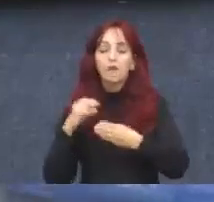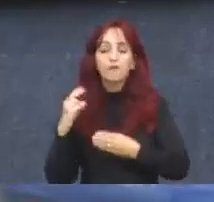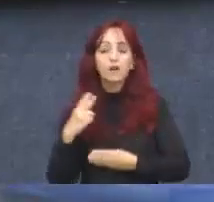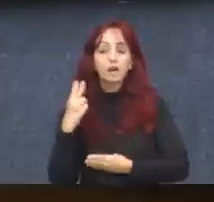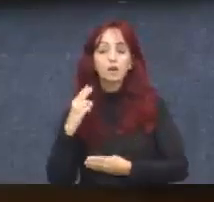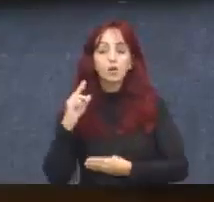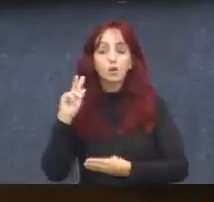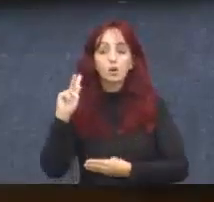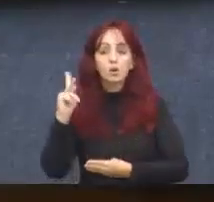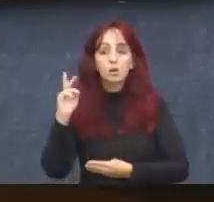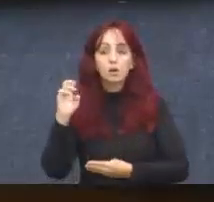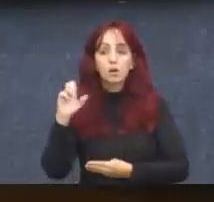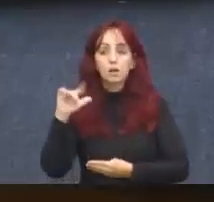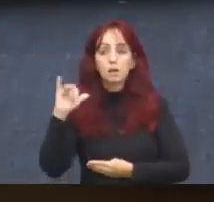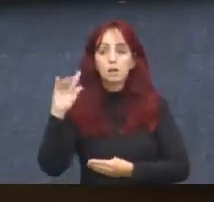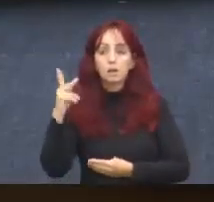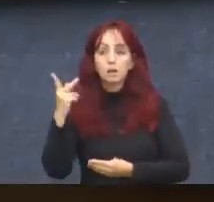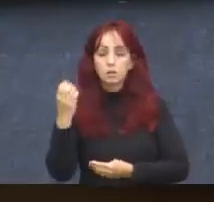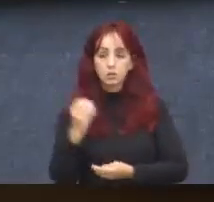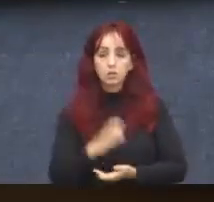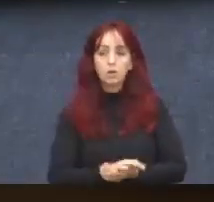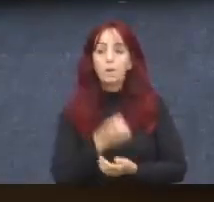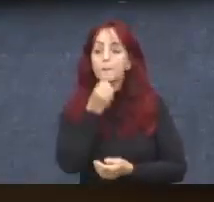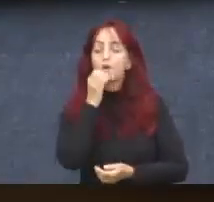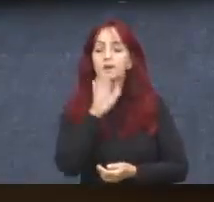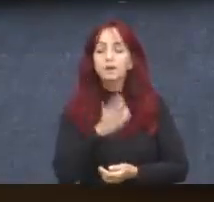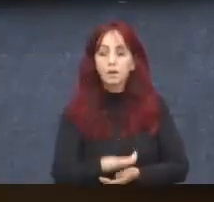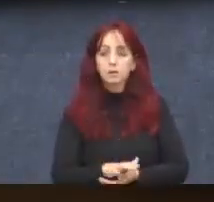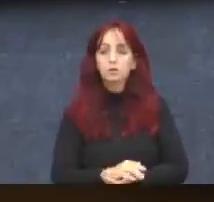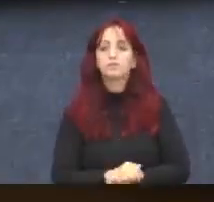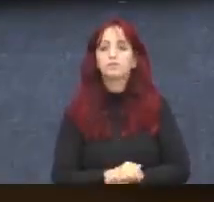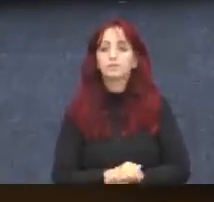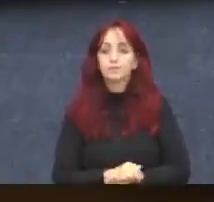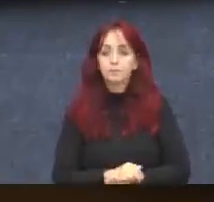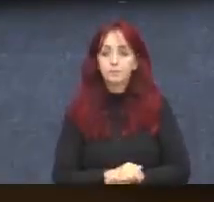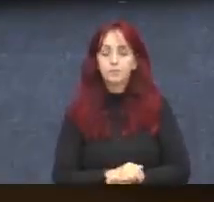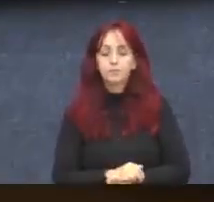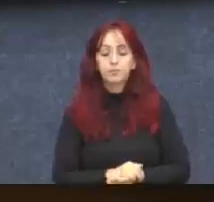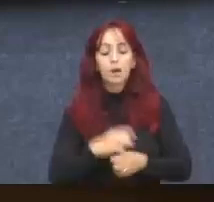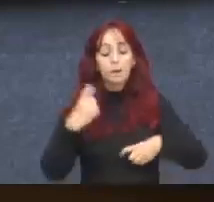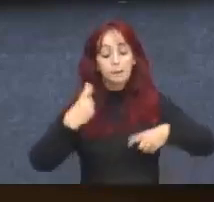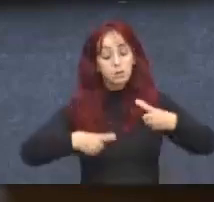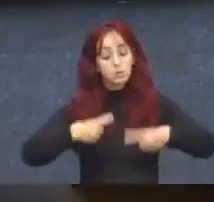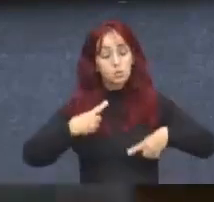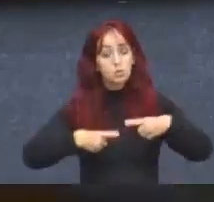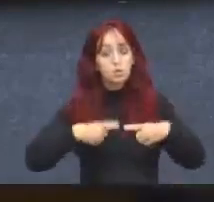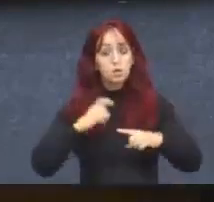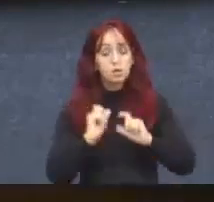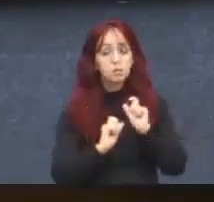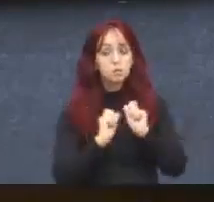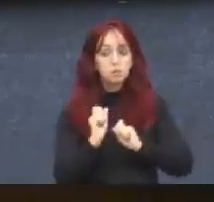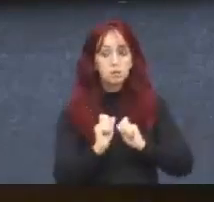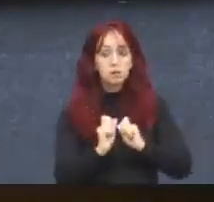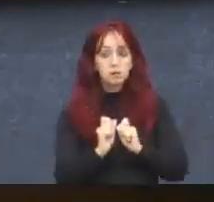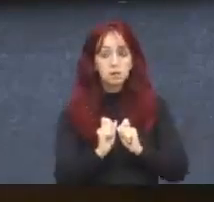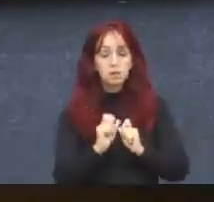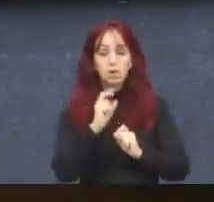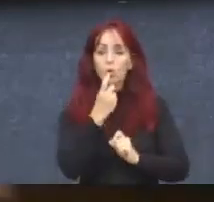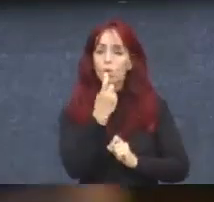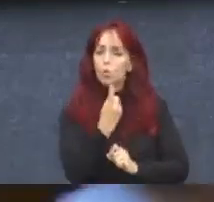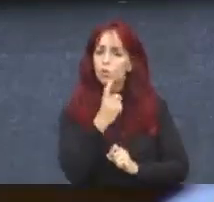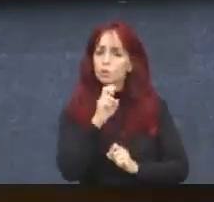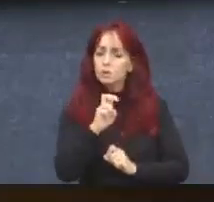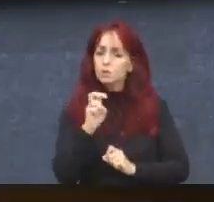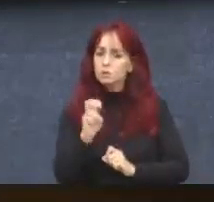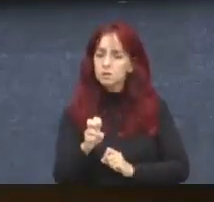Farmácia. Boa tarde, senhor presidente. Boa tarde a todos. Para discutir, eu gostaria de pedir 155 para trabalhar